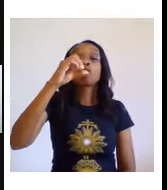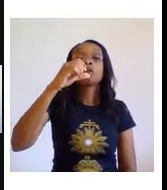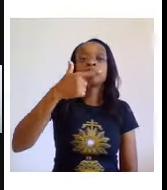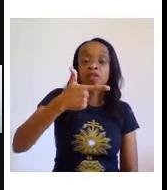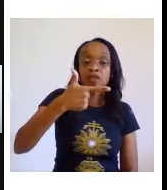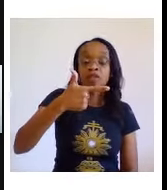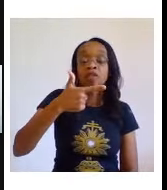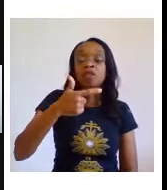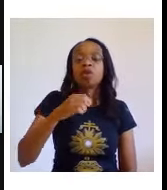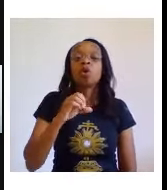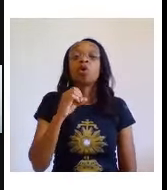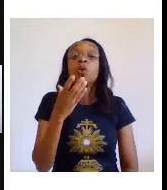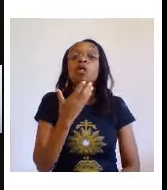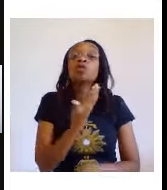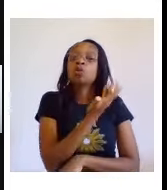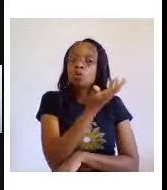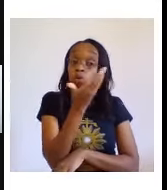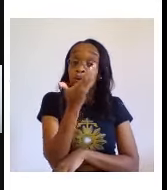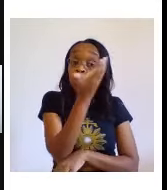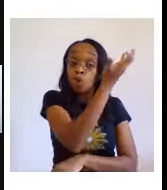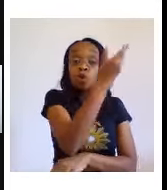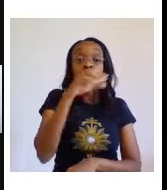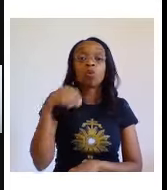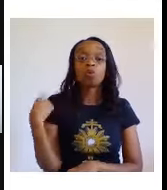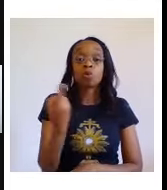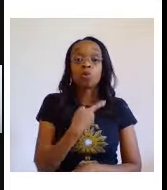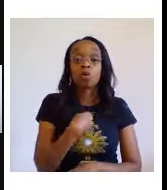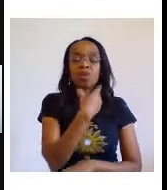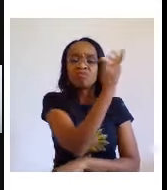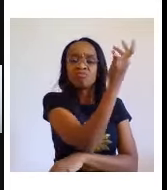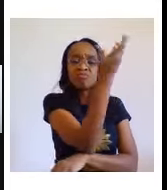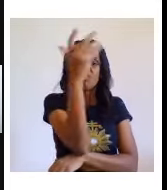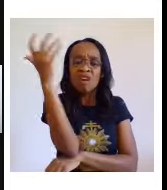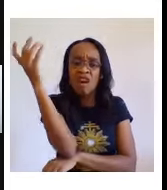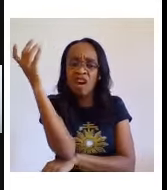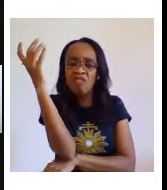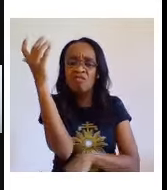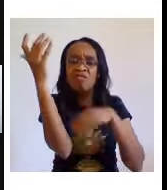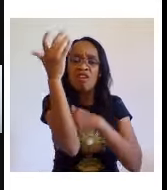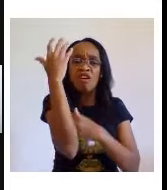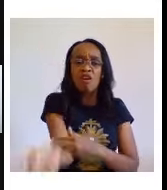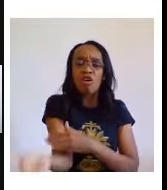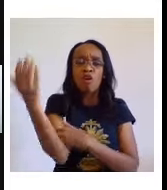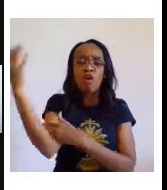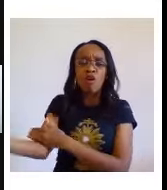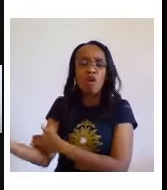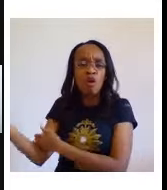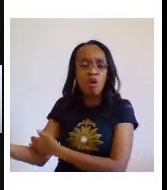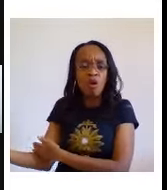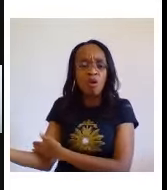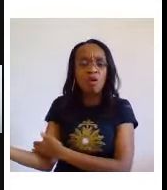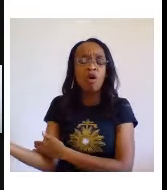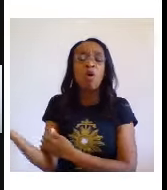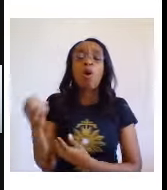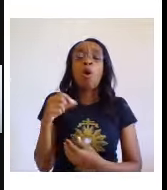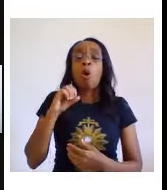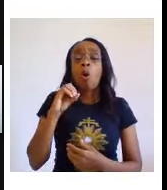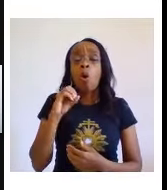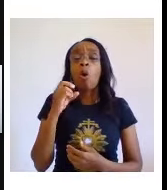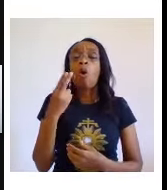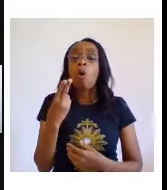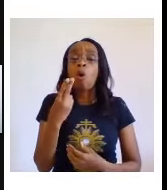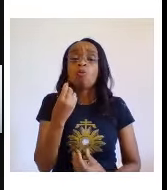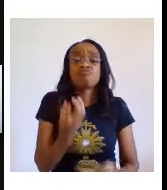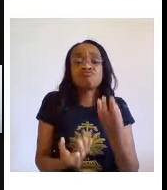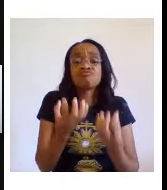desmatando, queimando, a gente está tirando esse processo, né? Então, é fundamental trazer